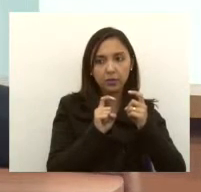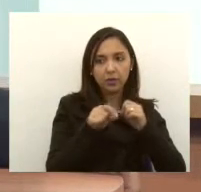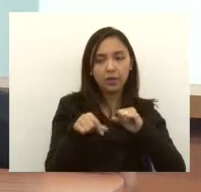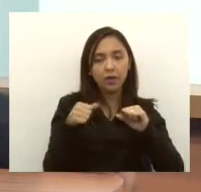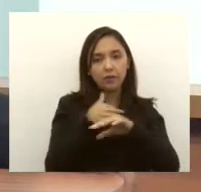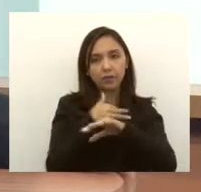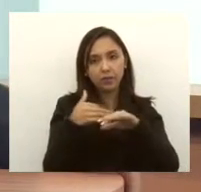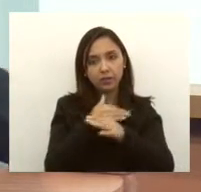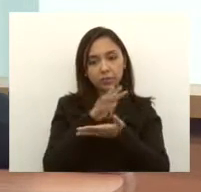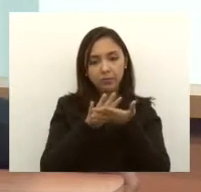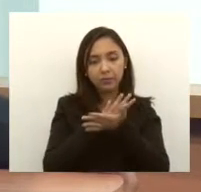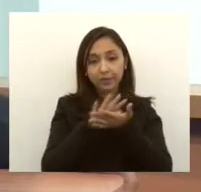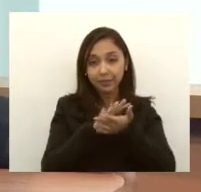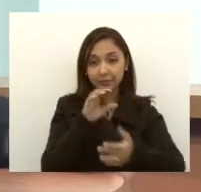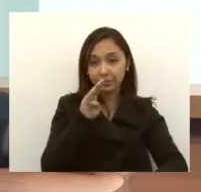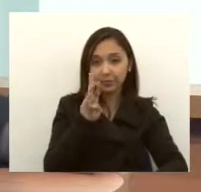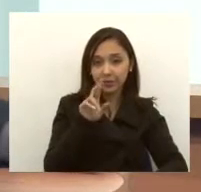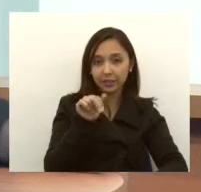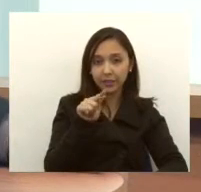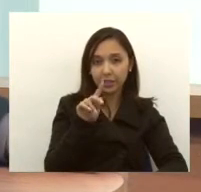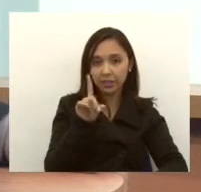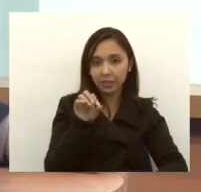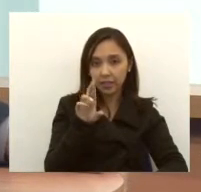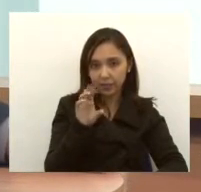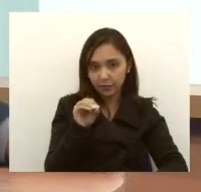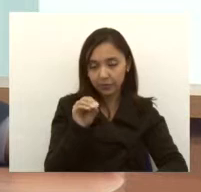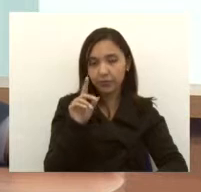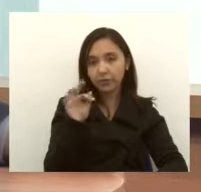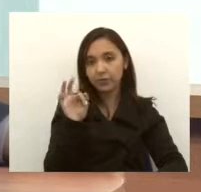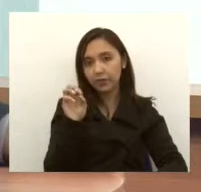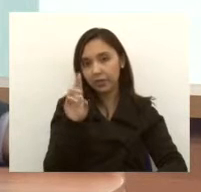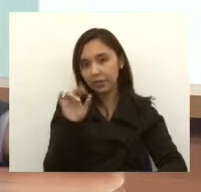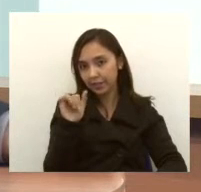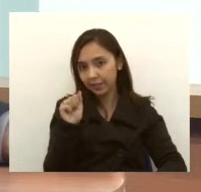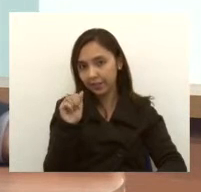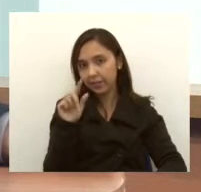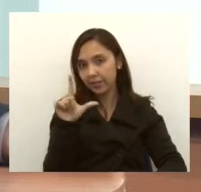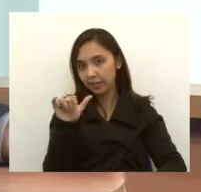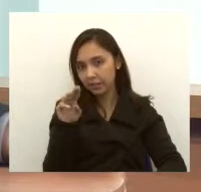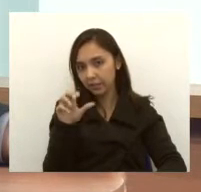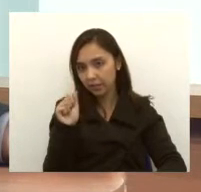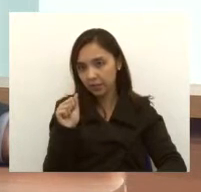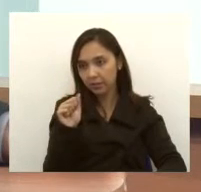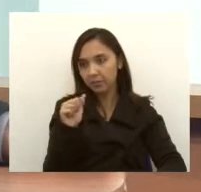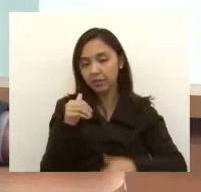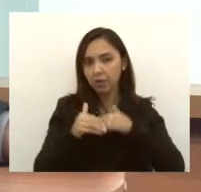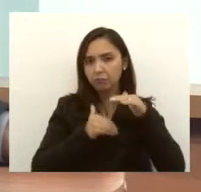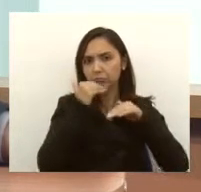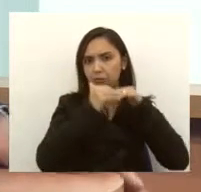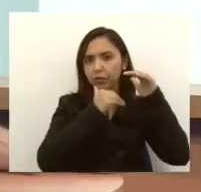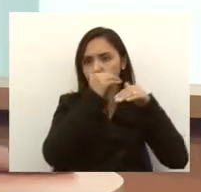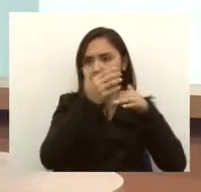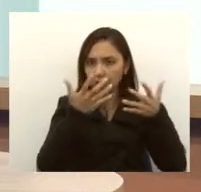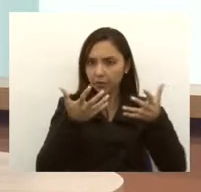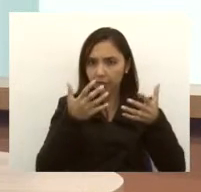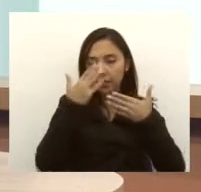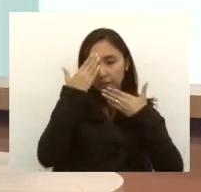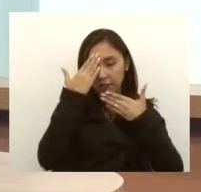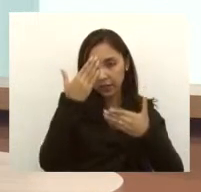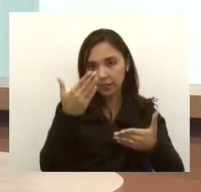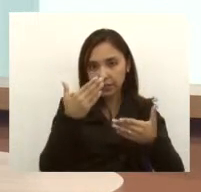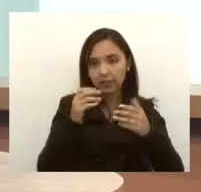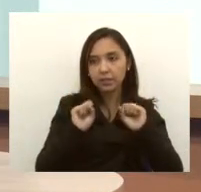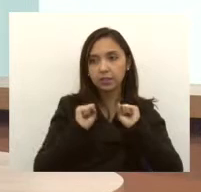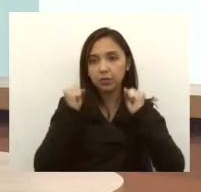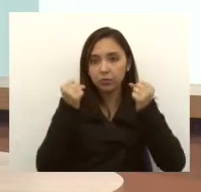Brigadeiro Faria Lima, diga-se de passagem, que está avançando muito. E eu quero já aqui agradecer o